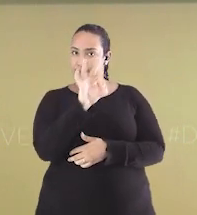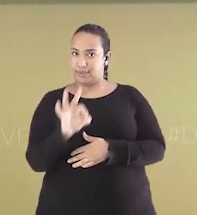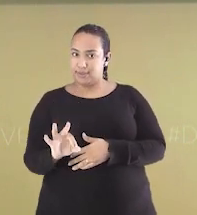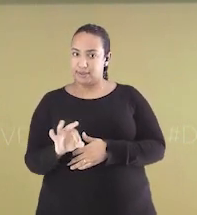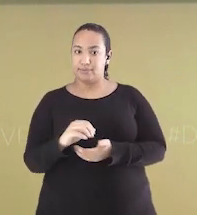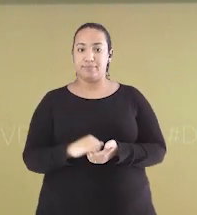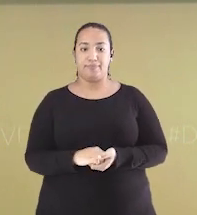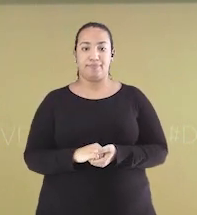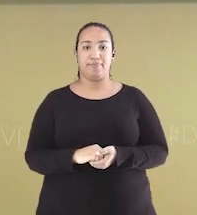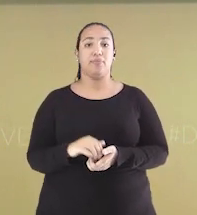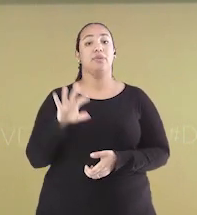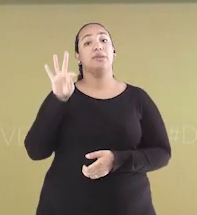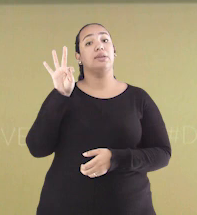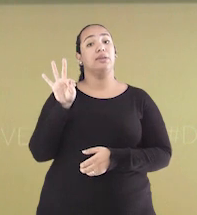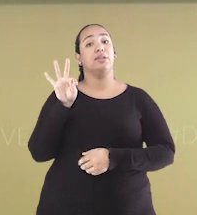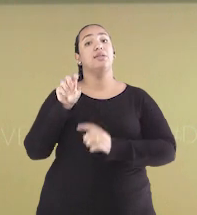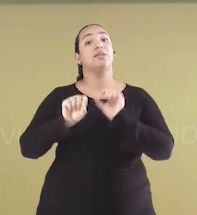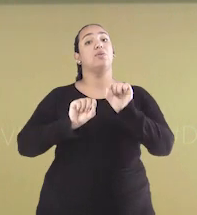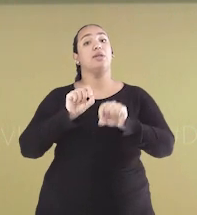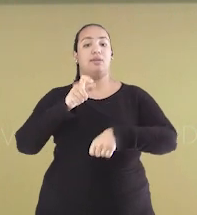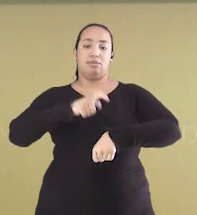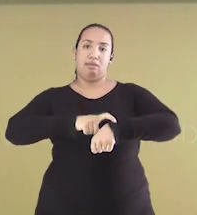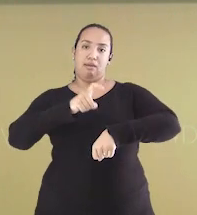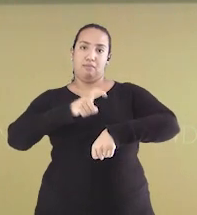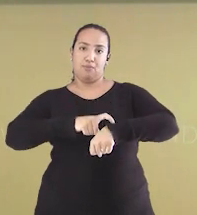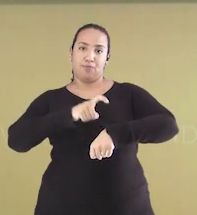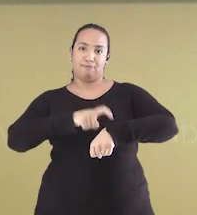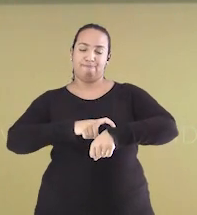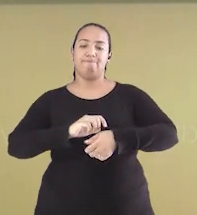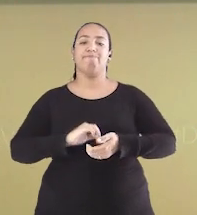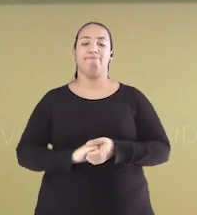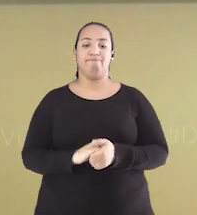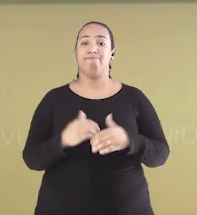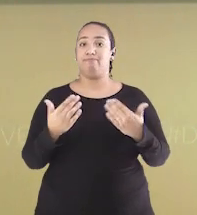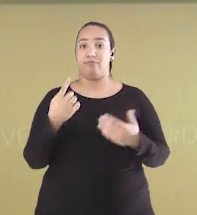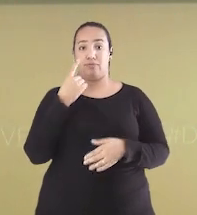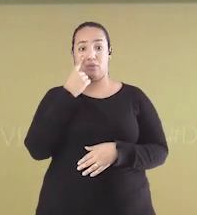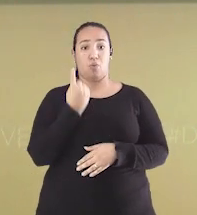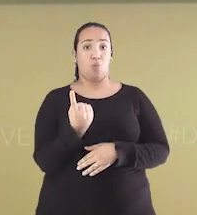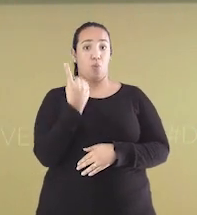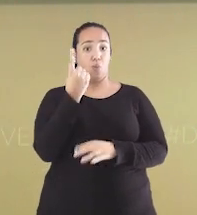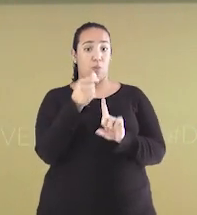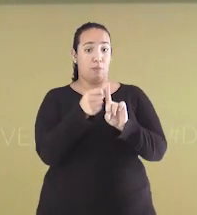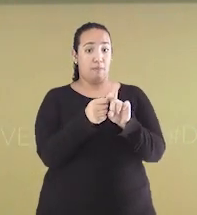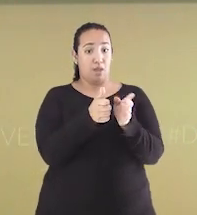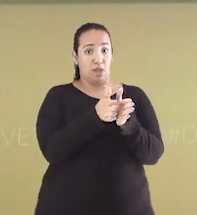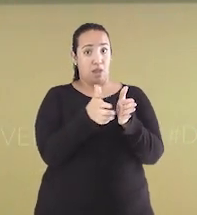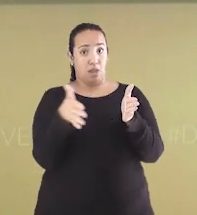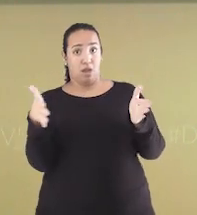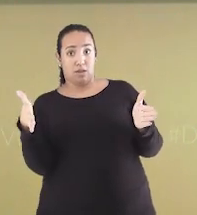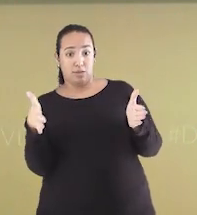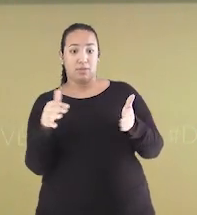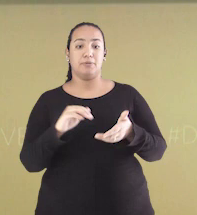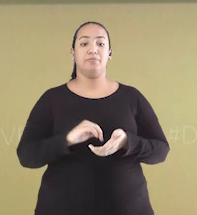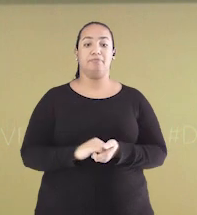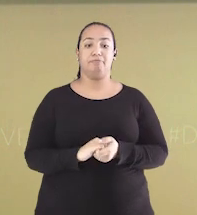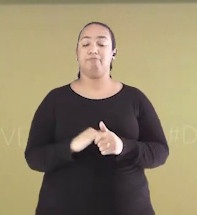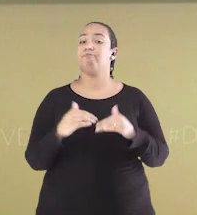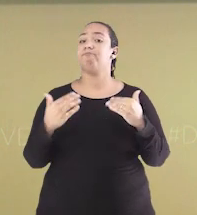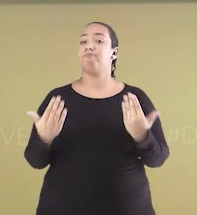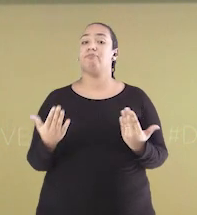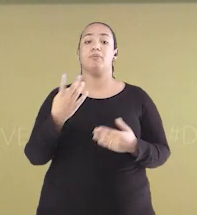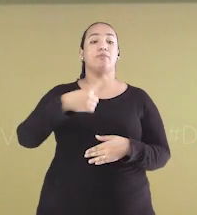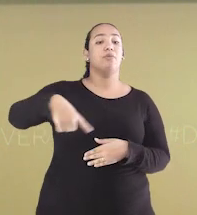mês. E o T significa tempo, que nesse caso nós temos que é um mês. Primeira coisa que